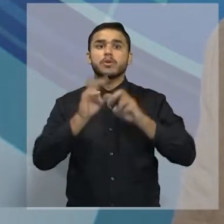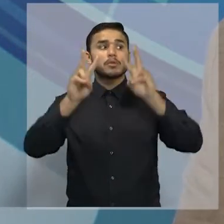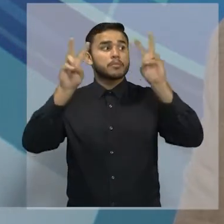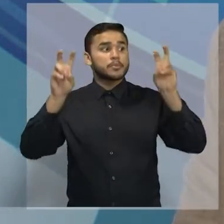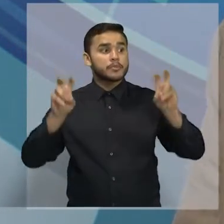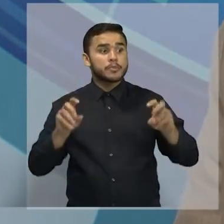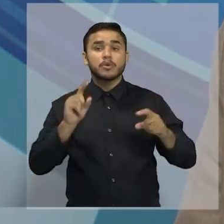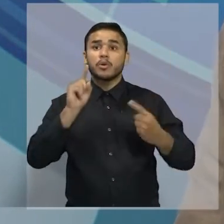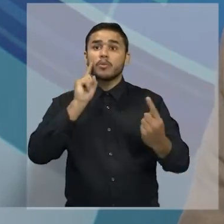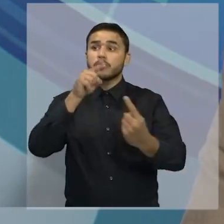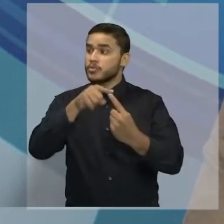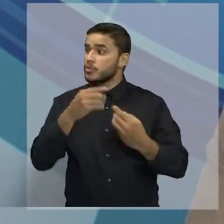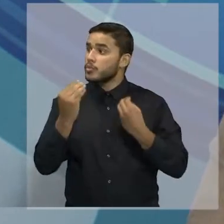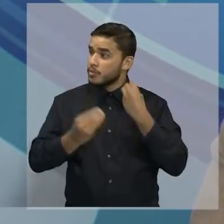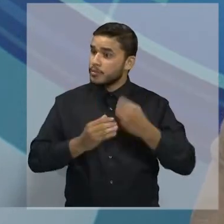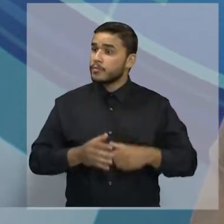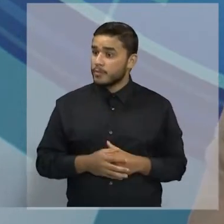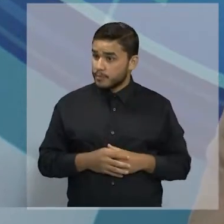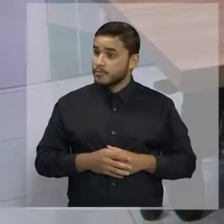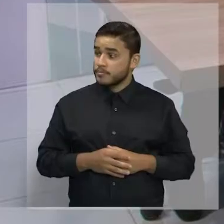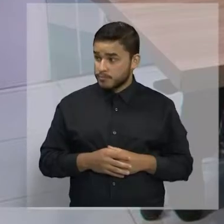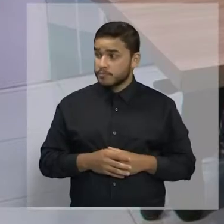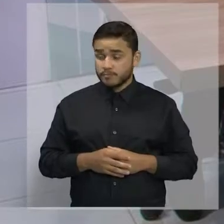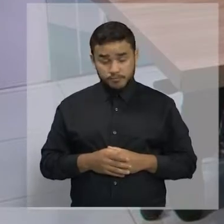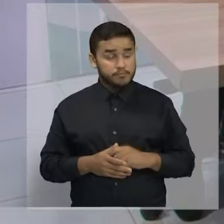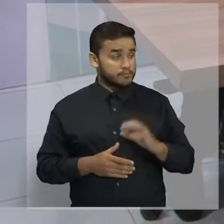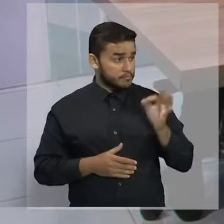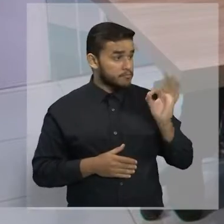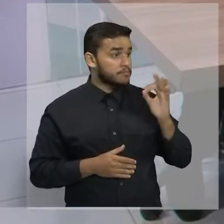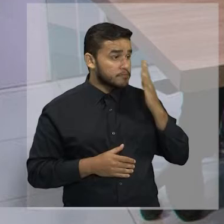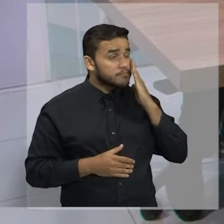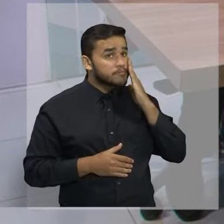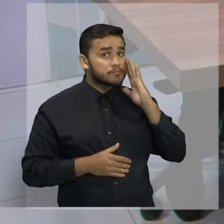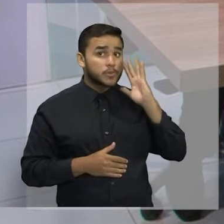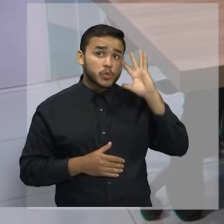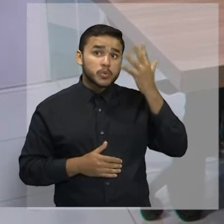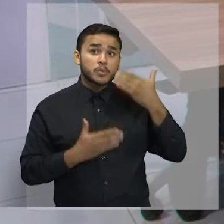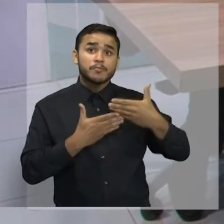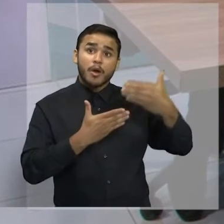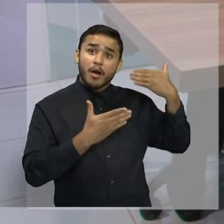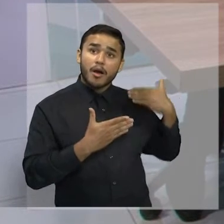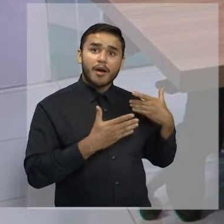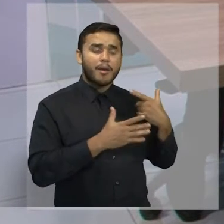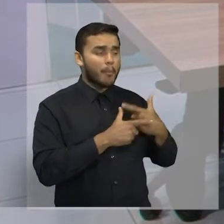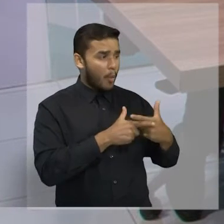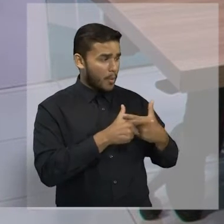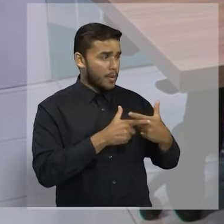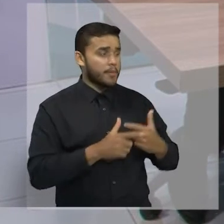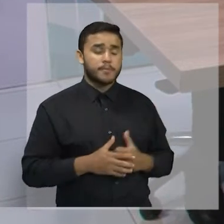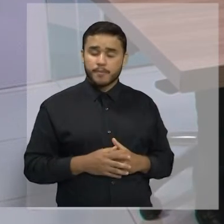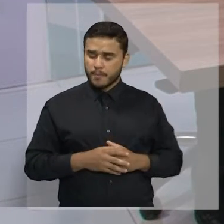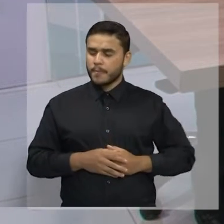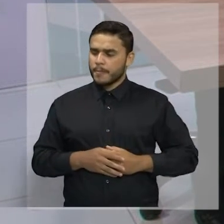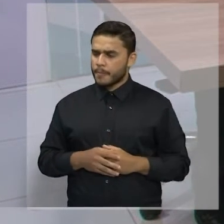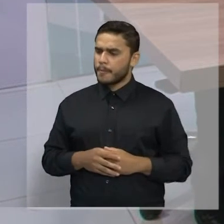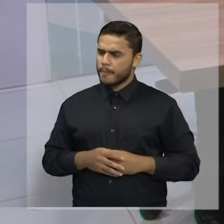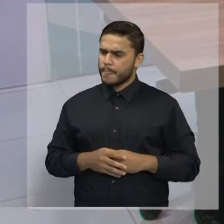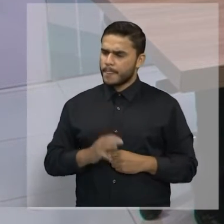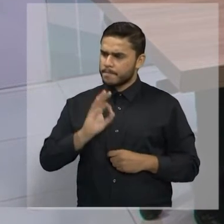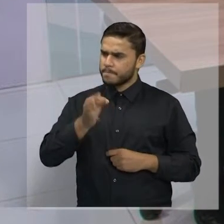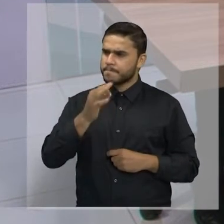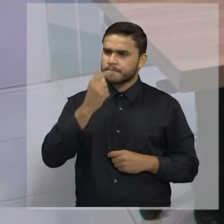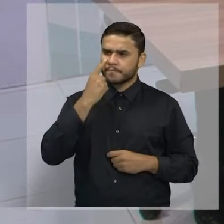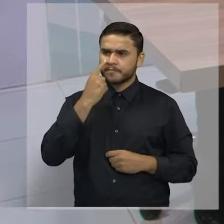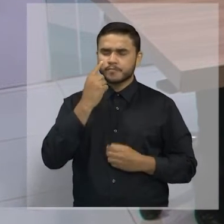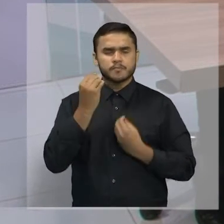resolver o passado. No passado. Você tem um passivo aí. Tem um passivo para resolver. Eu queria ver se a gente trazia uma discussão de